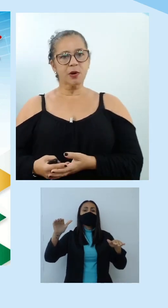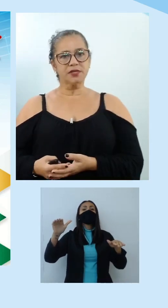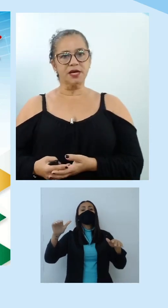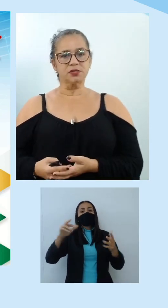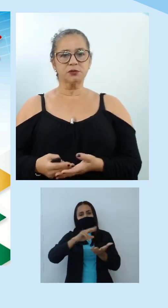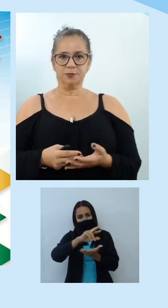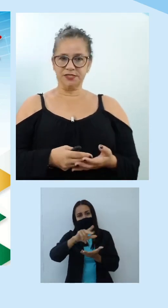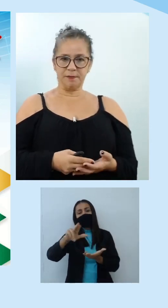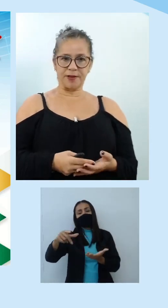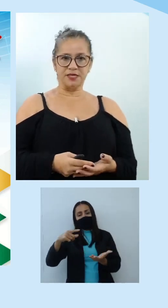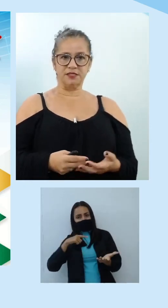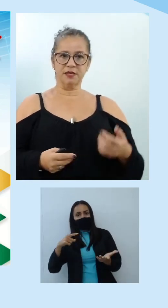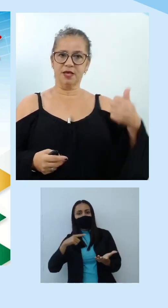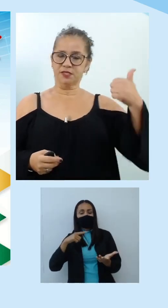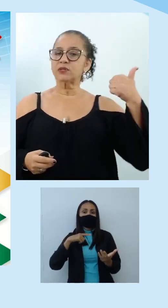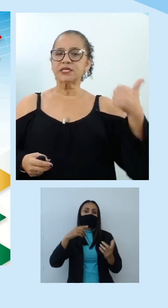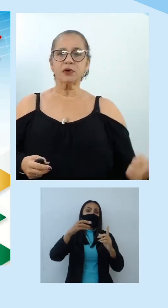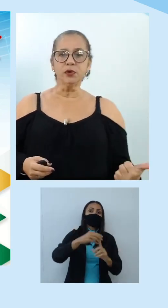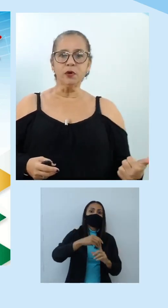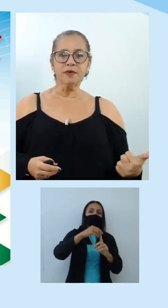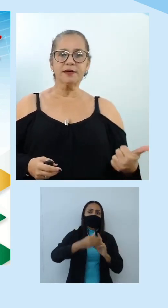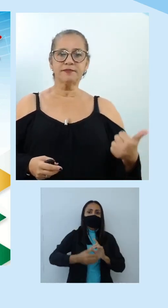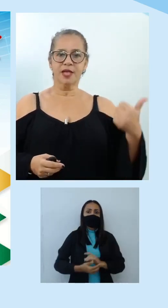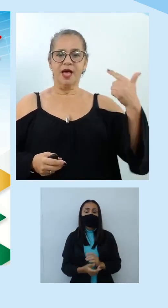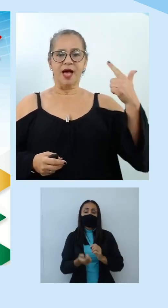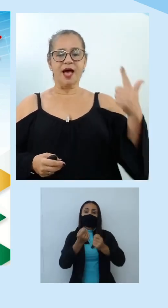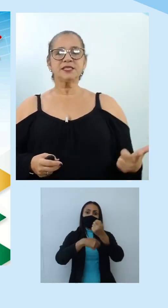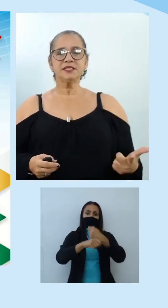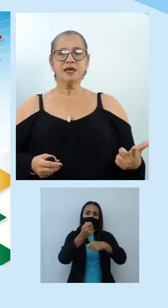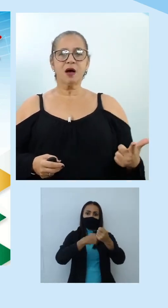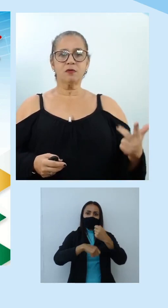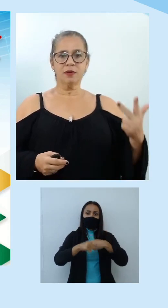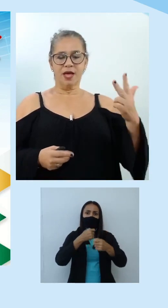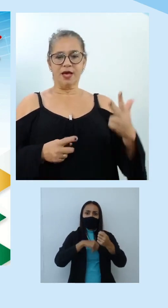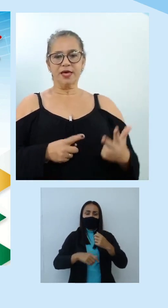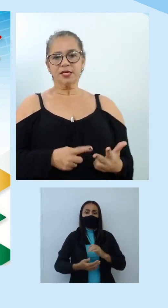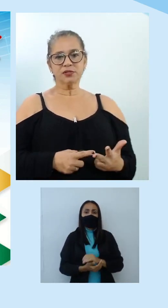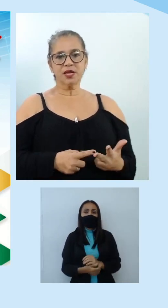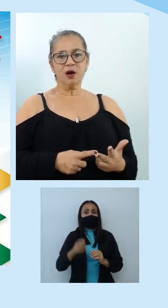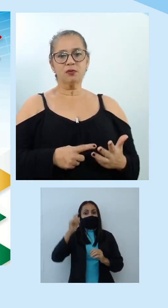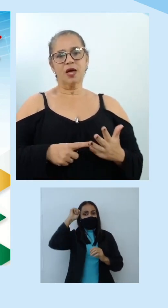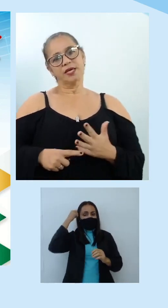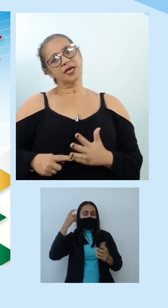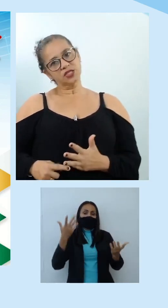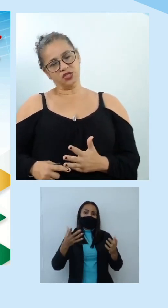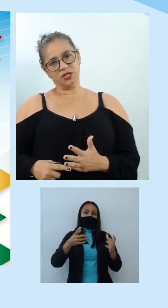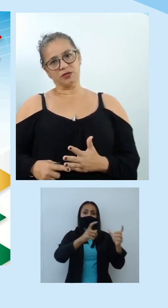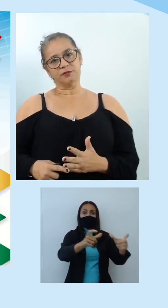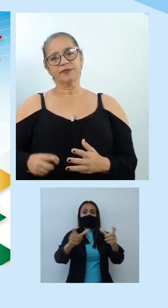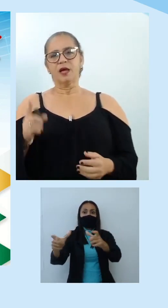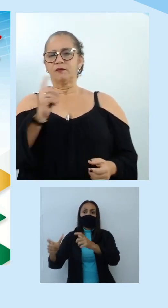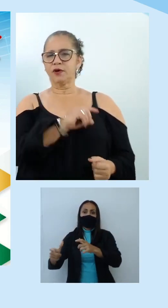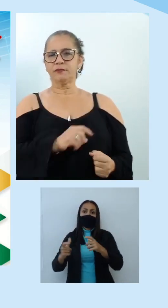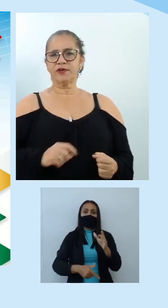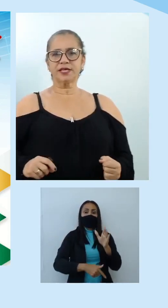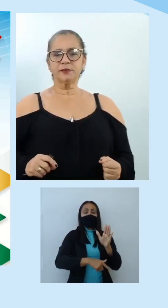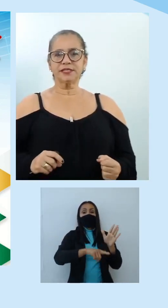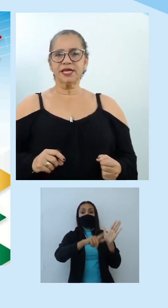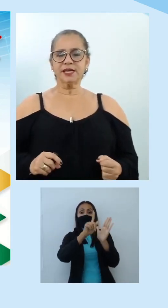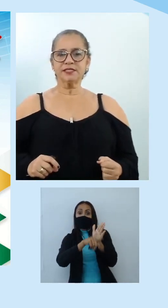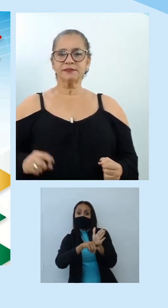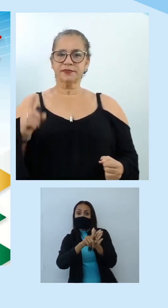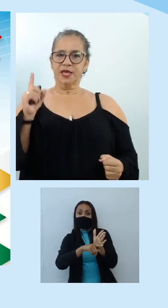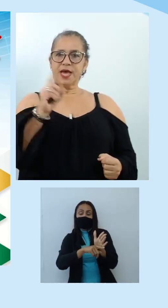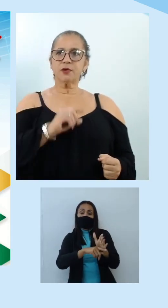de desigualdades. Os principais, desigualdade econômica, a racial, a regional e a de gênero. Vamos ver cada